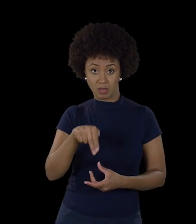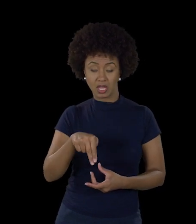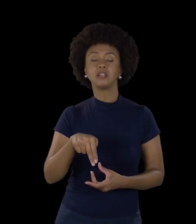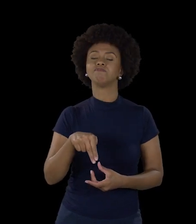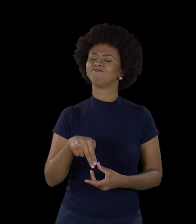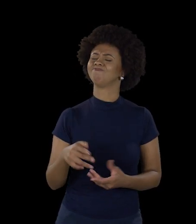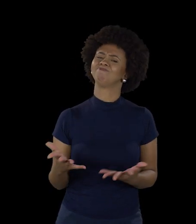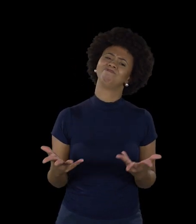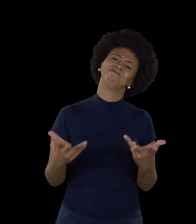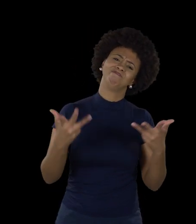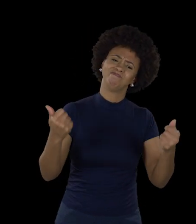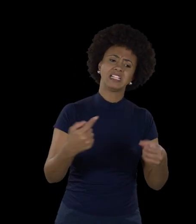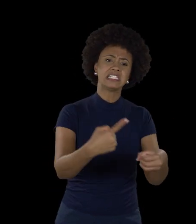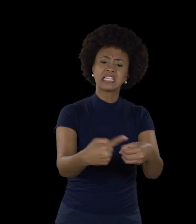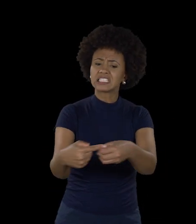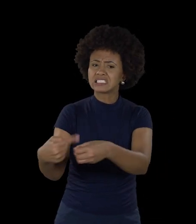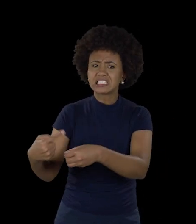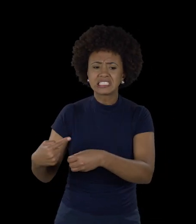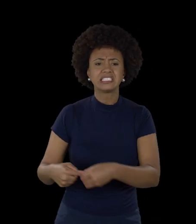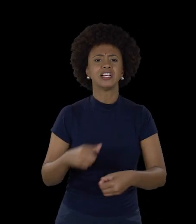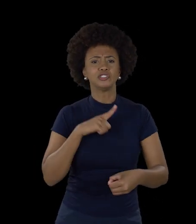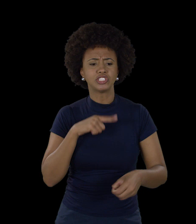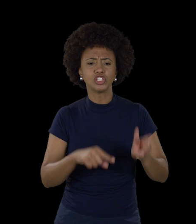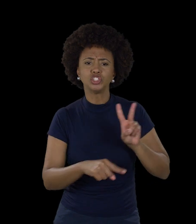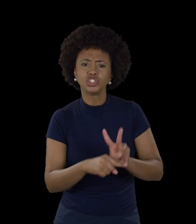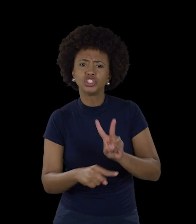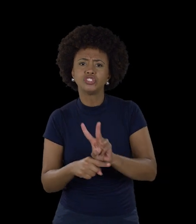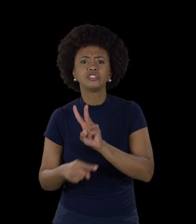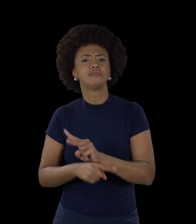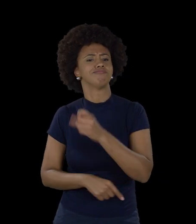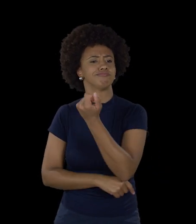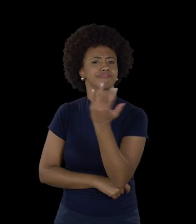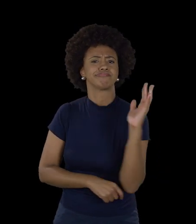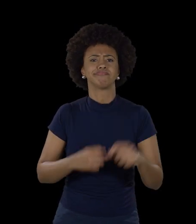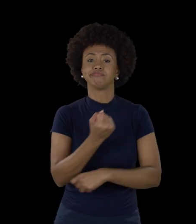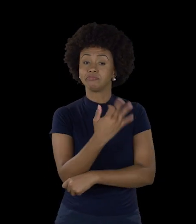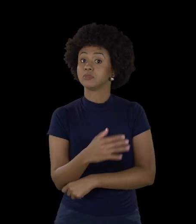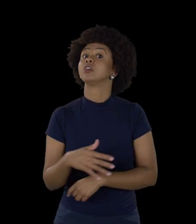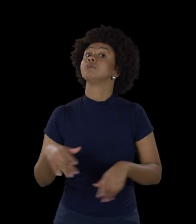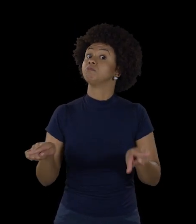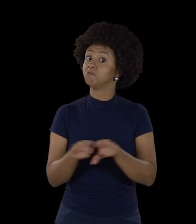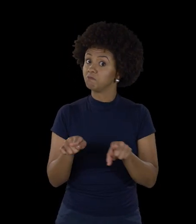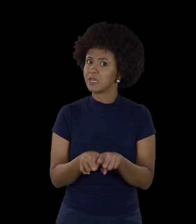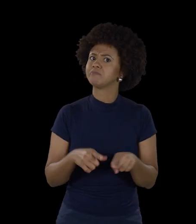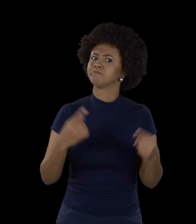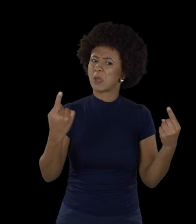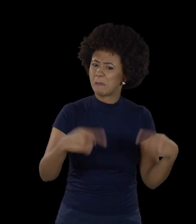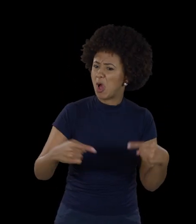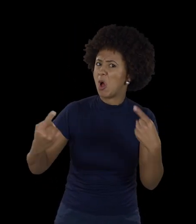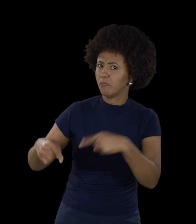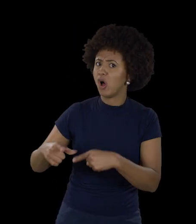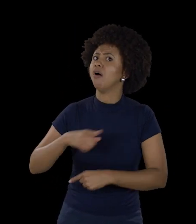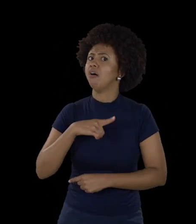diferentes municípios, sob diferentes contextos, enfrentando uma série de dificuldades, enfim,